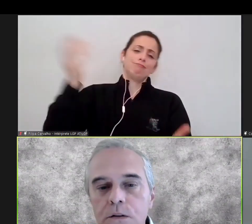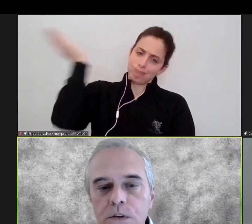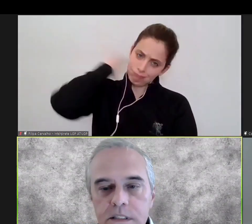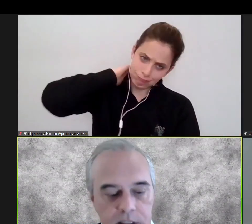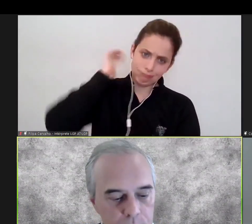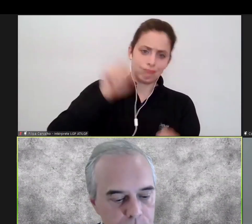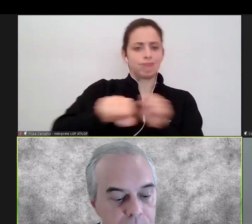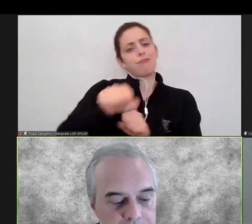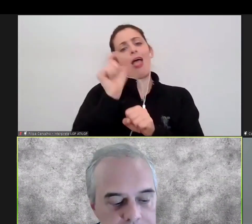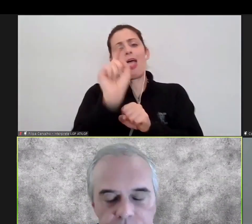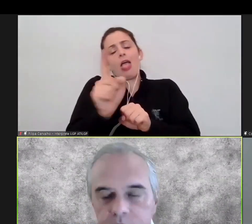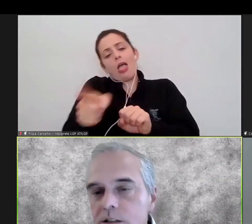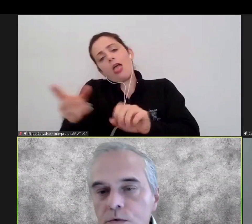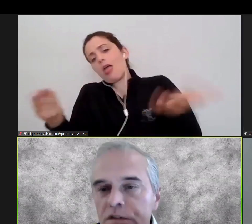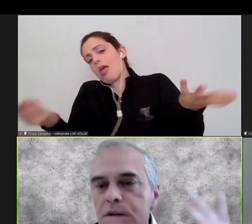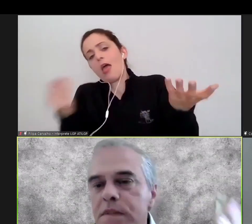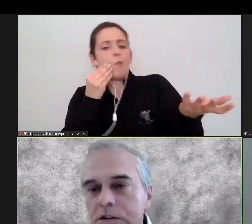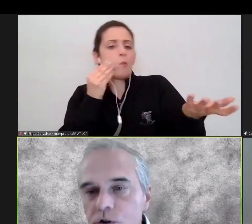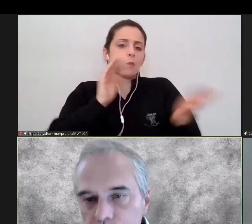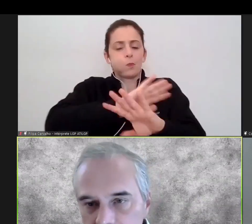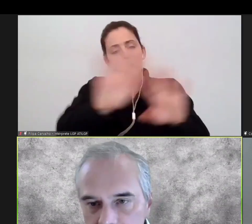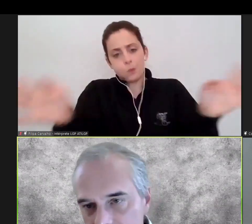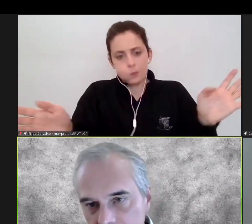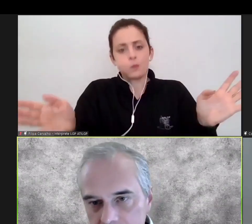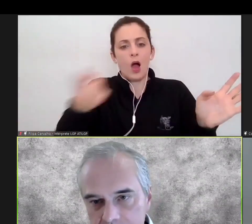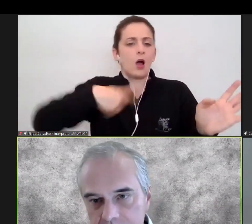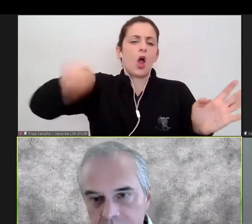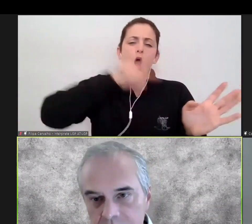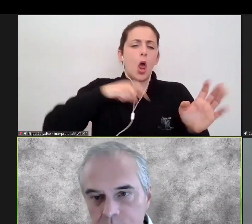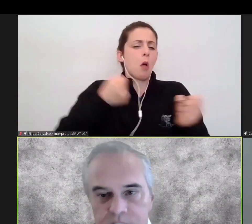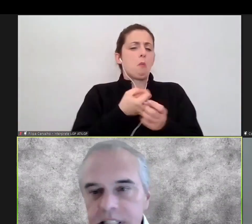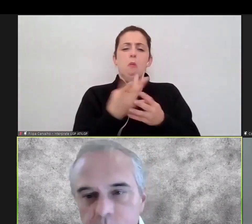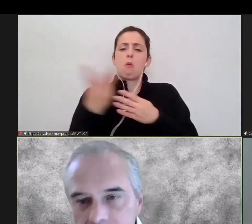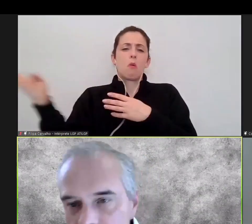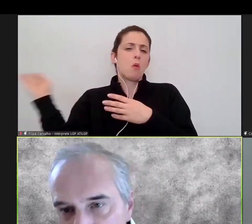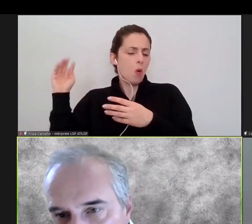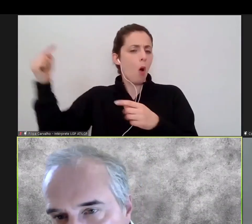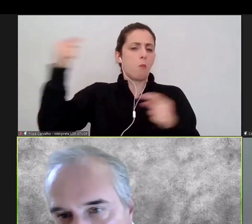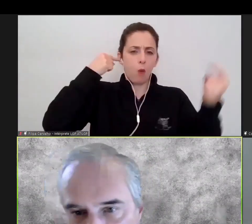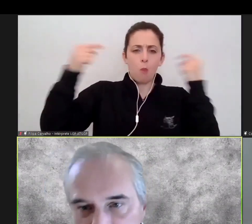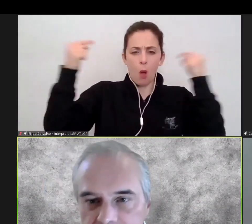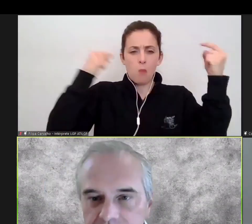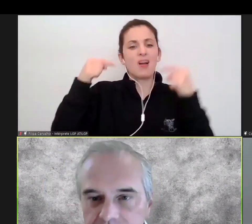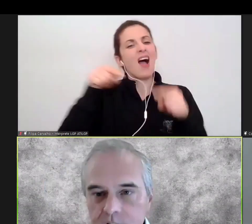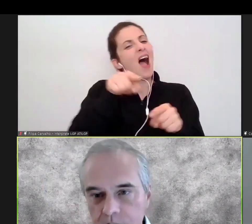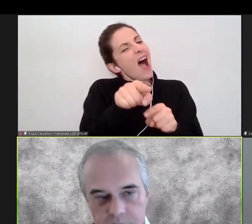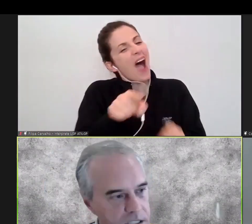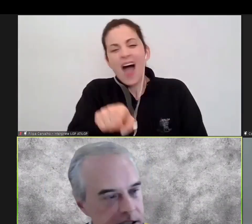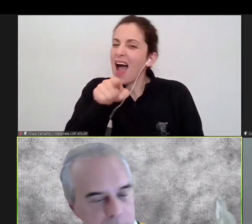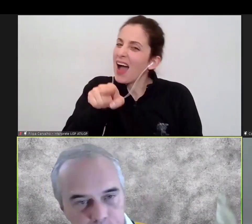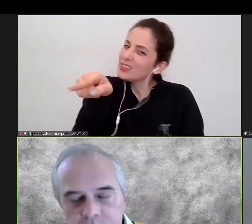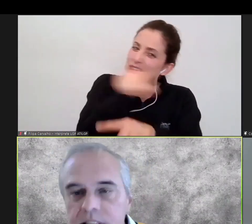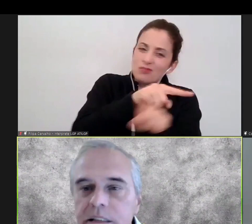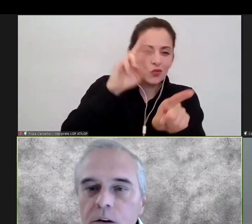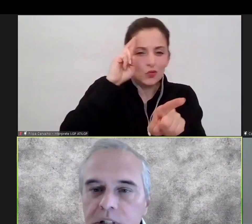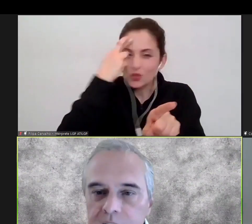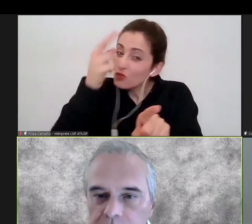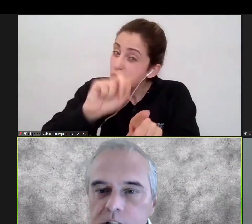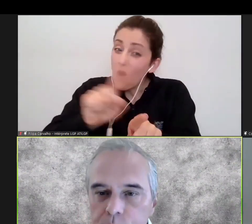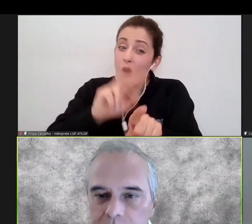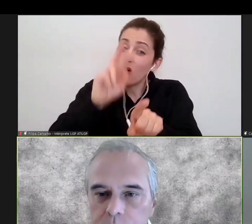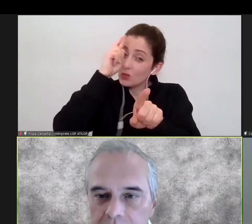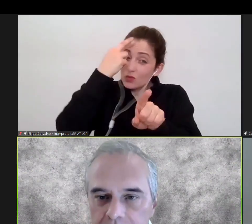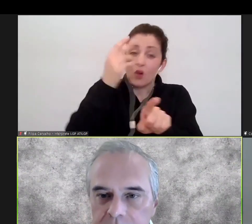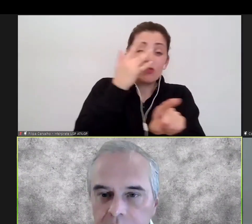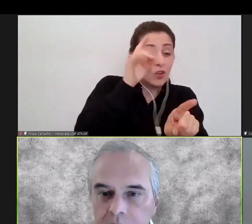dessa condição. Quantas vezes nós não ouvimos esse discurso? Entendeu? Assim, você não se esforçou o suficiente. Olha, diz isso para o cidadão que levanta